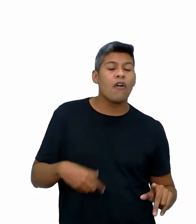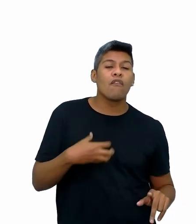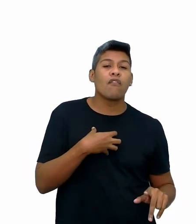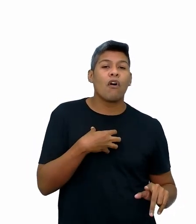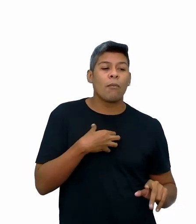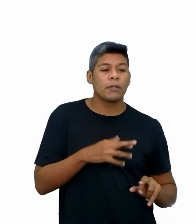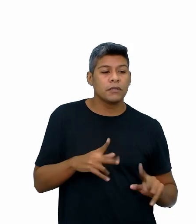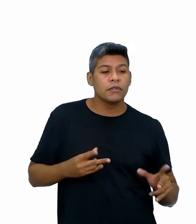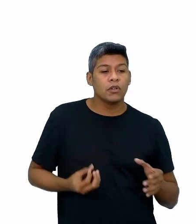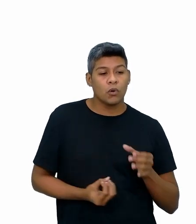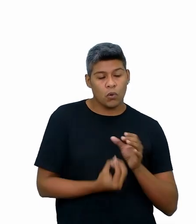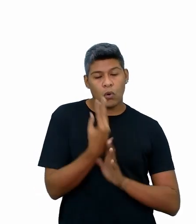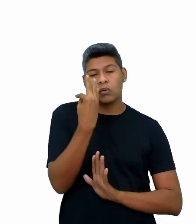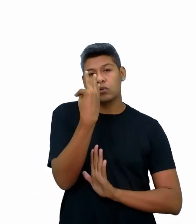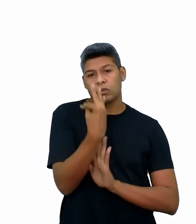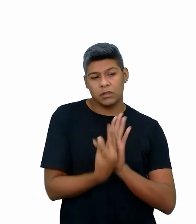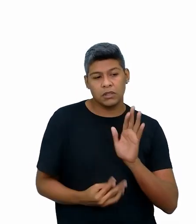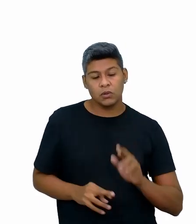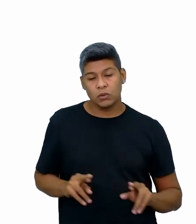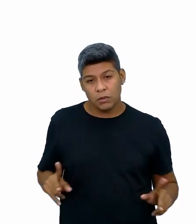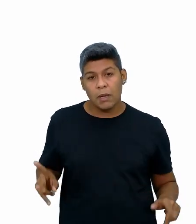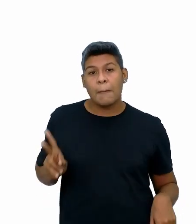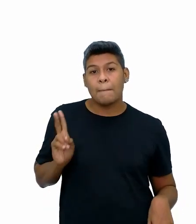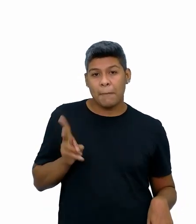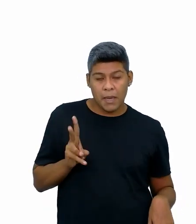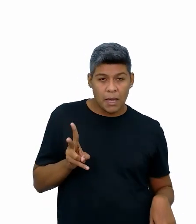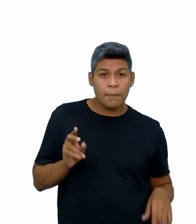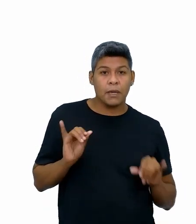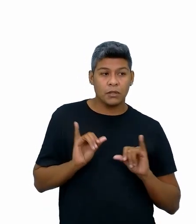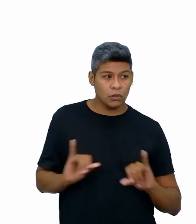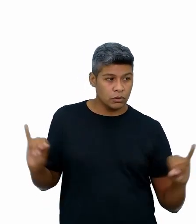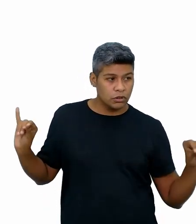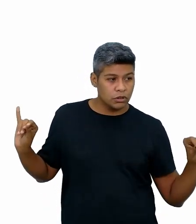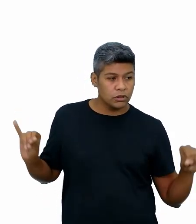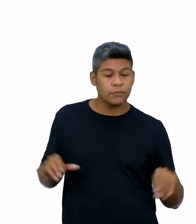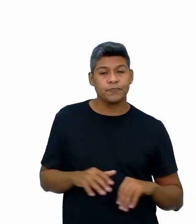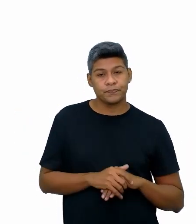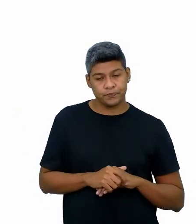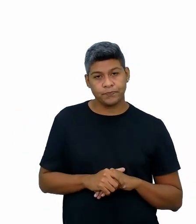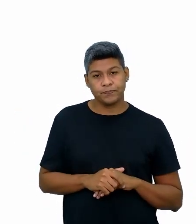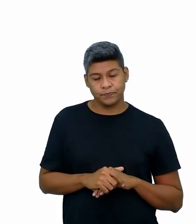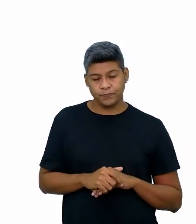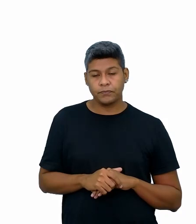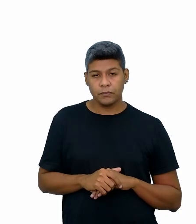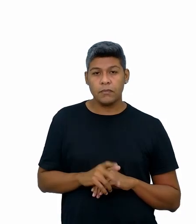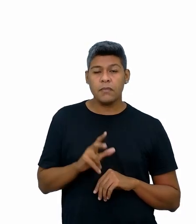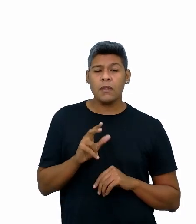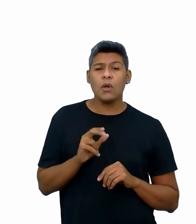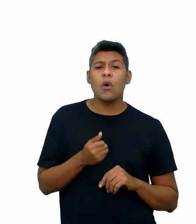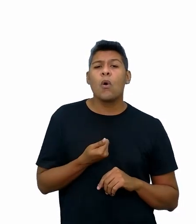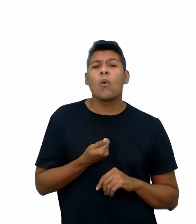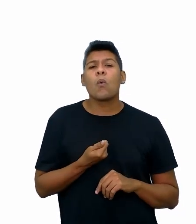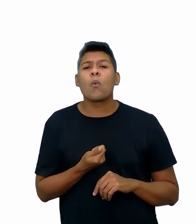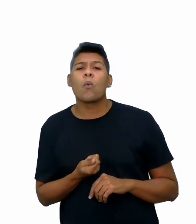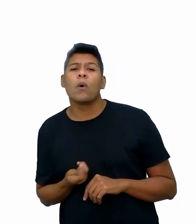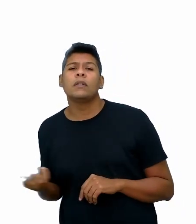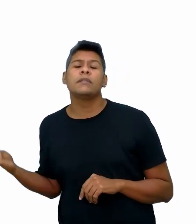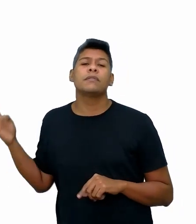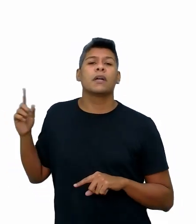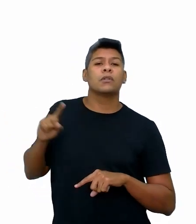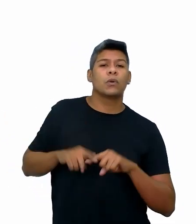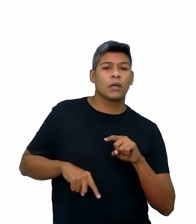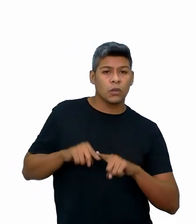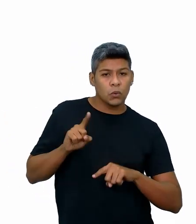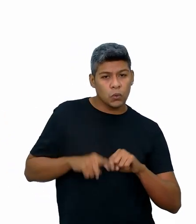de construção diferente do texto, né? A mesma notícia, para ver como que são modificados aí os recursos